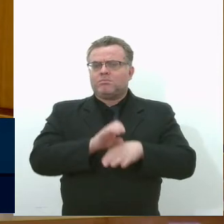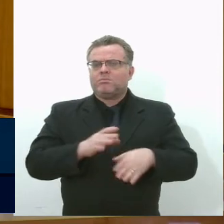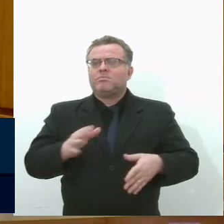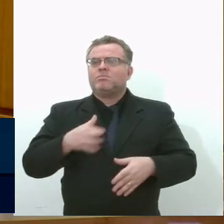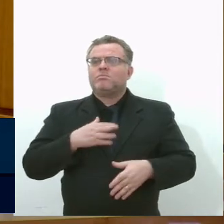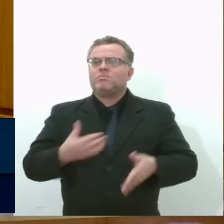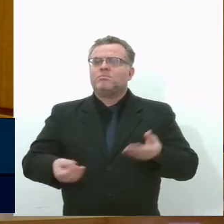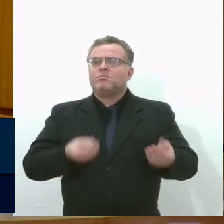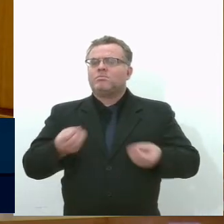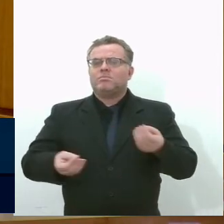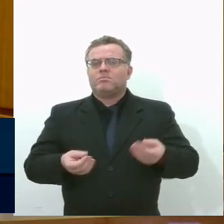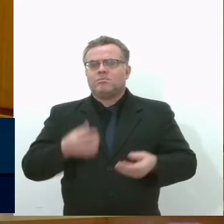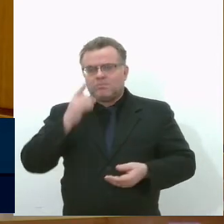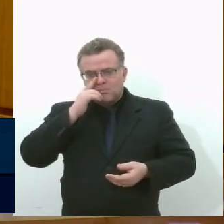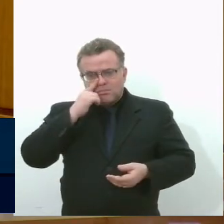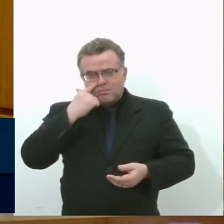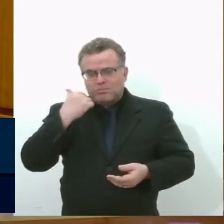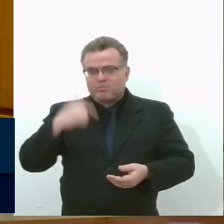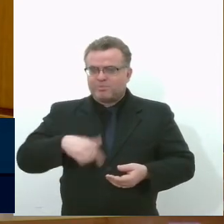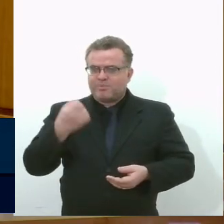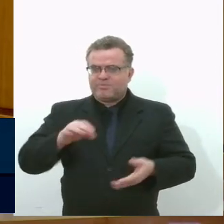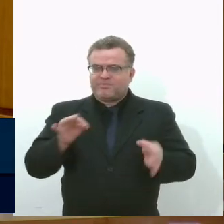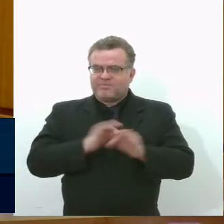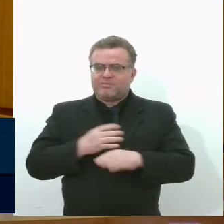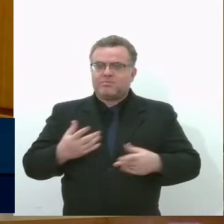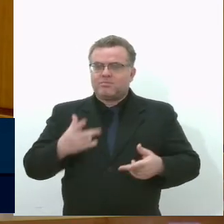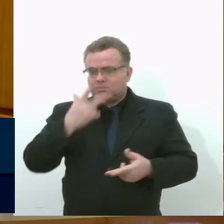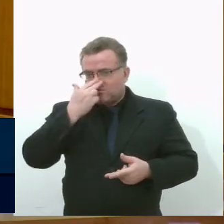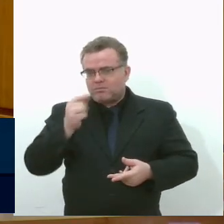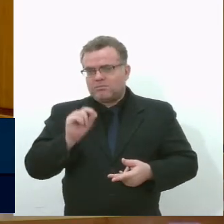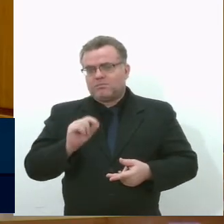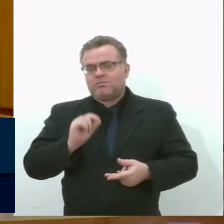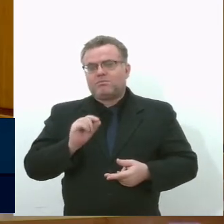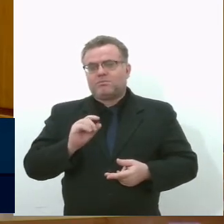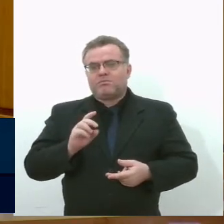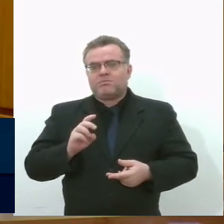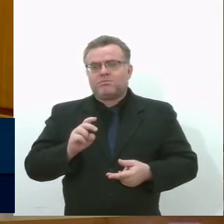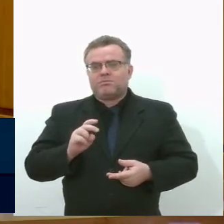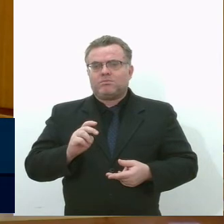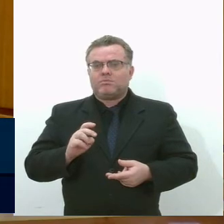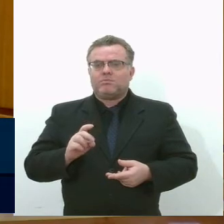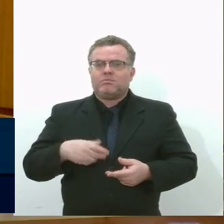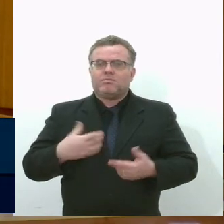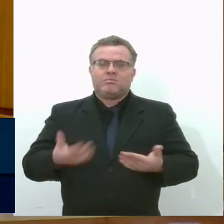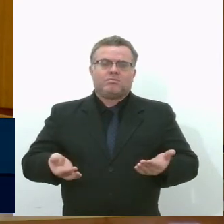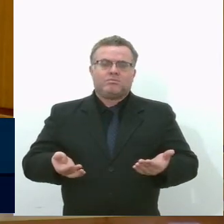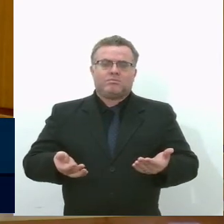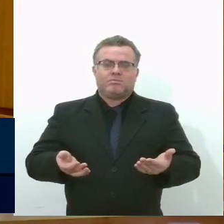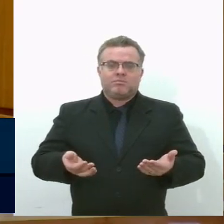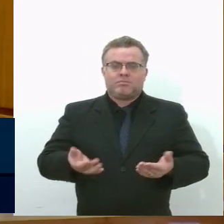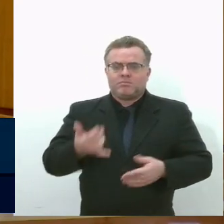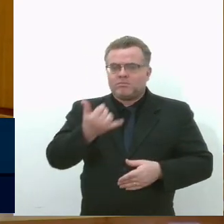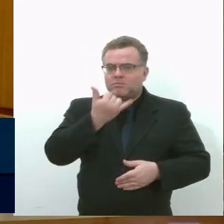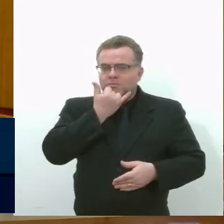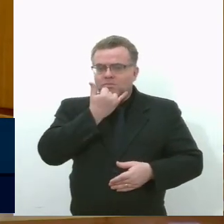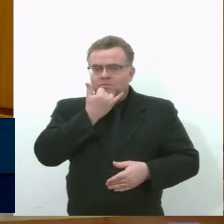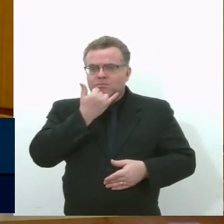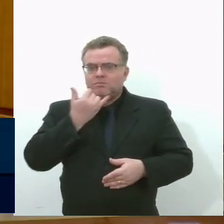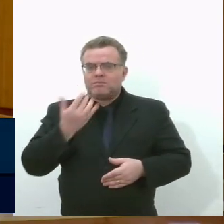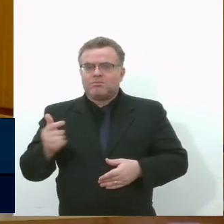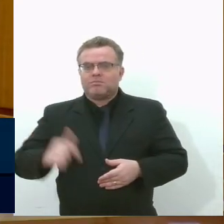E Sergipe? Parece, me permita, meu querido deputado Irã, que Sergipe não